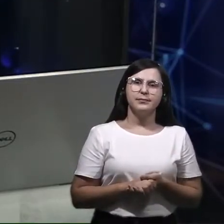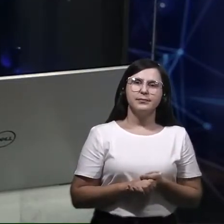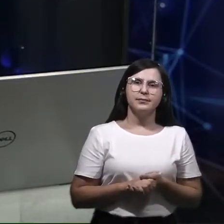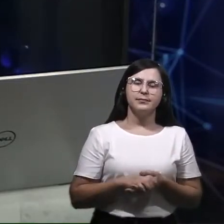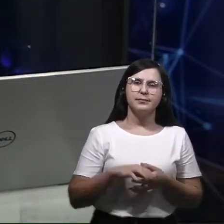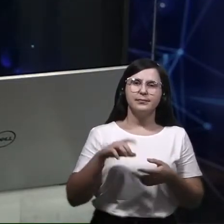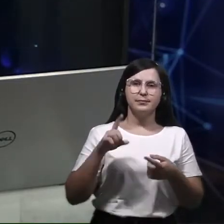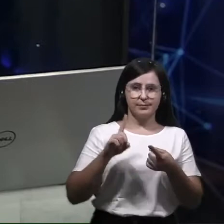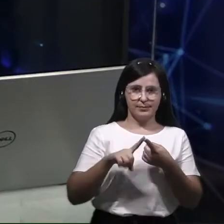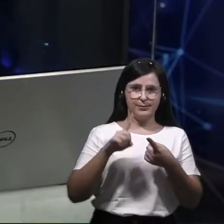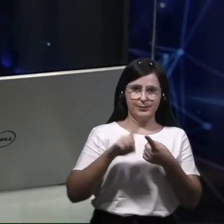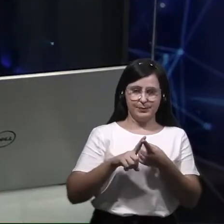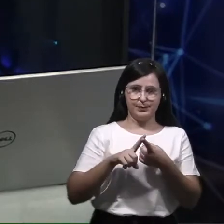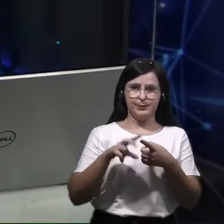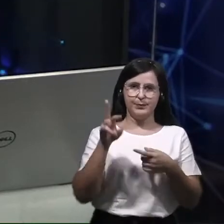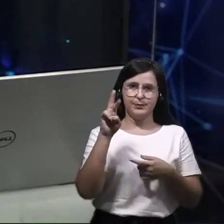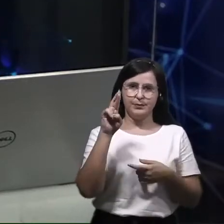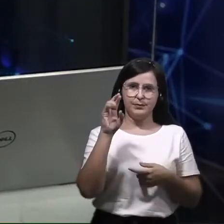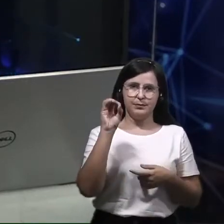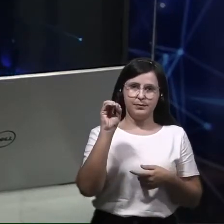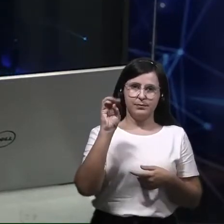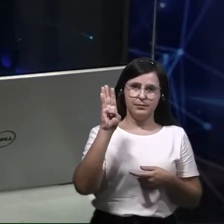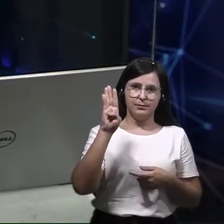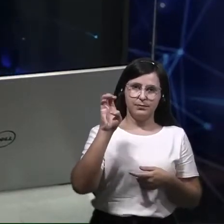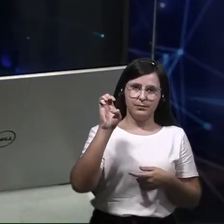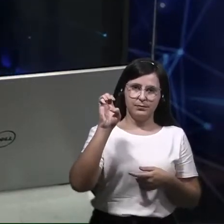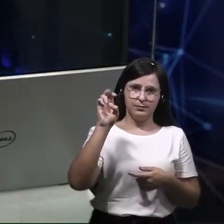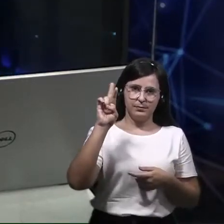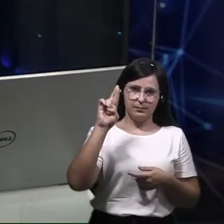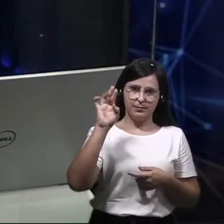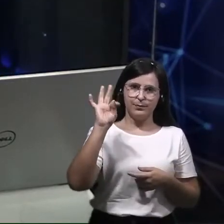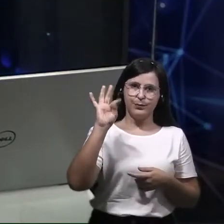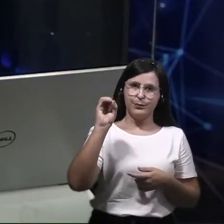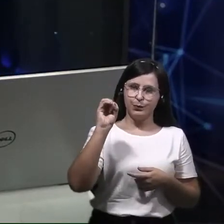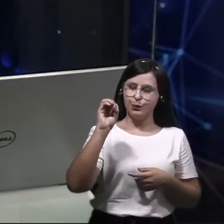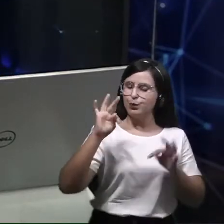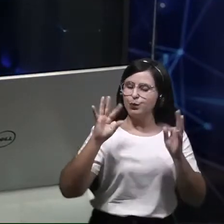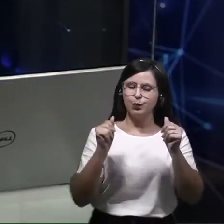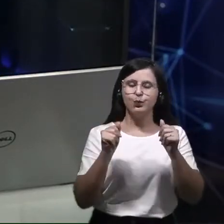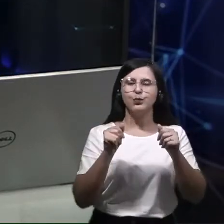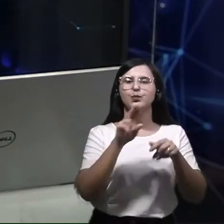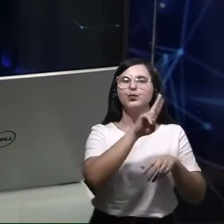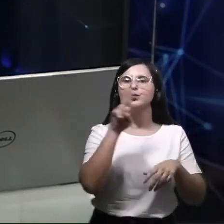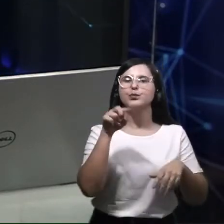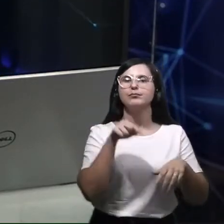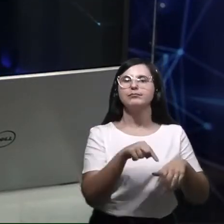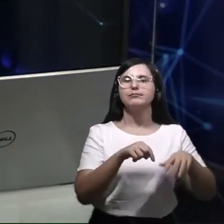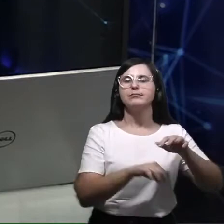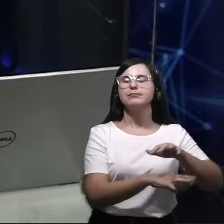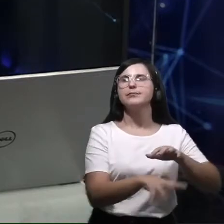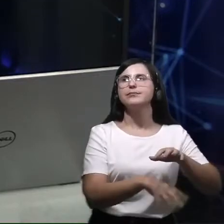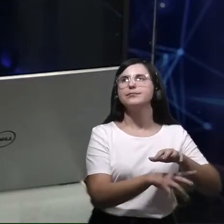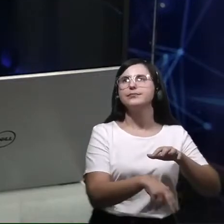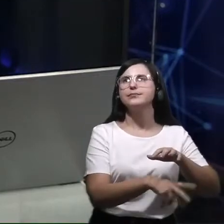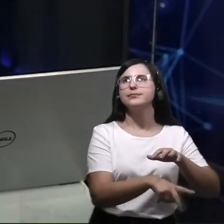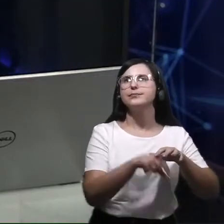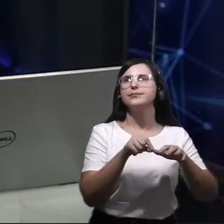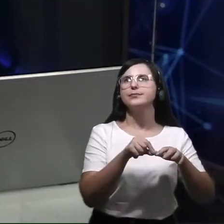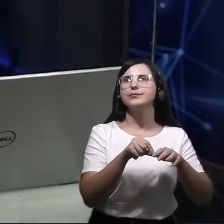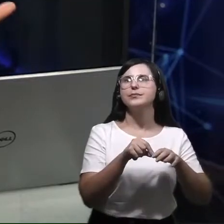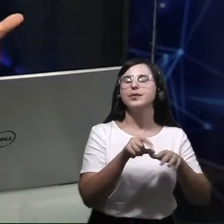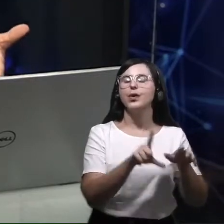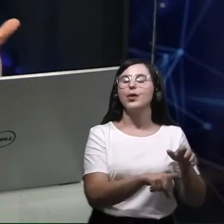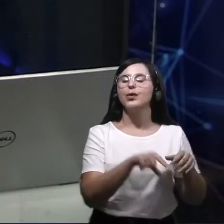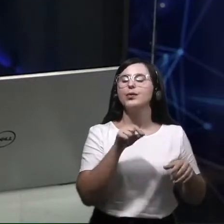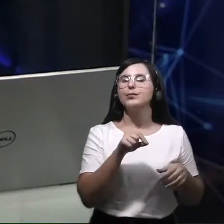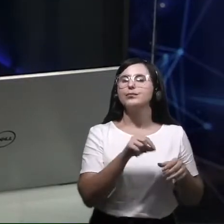E agora o candidato Roberto Asfora, ok? Todos os nomes na urna, a gente vai iniciar, fazer o sorteio para definir aquele que vai